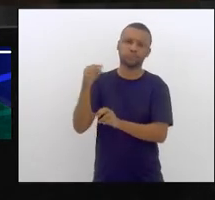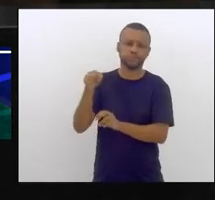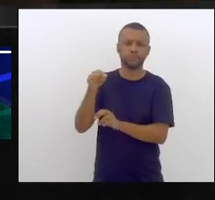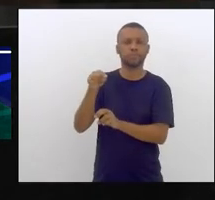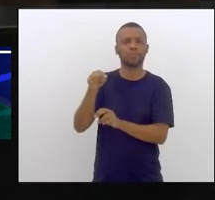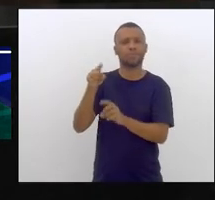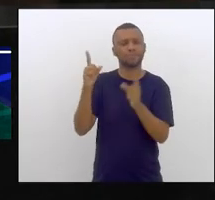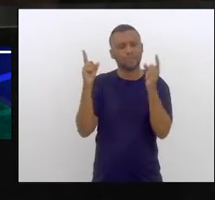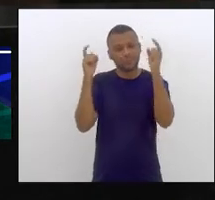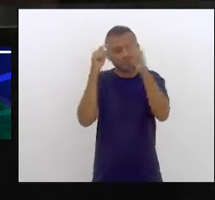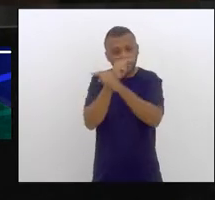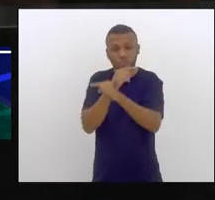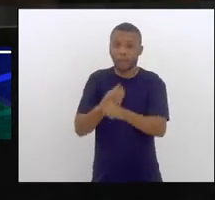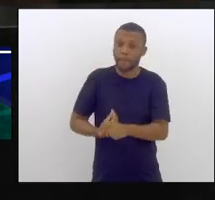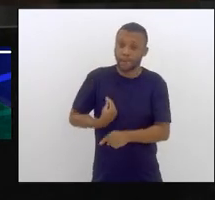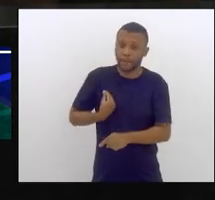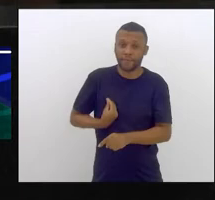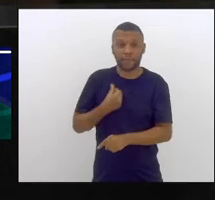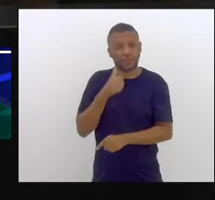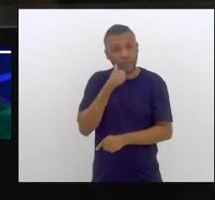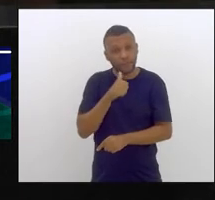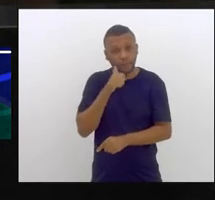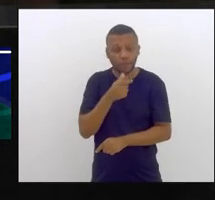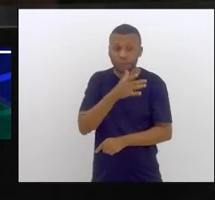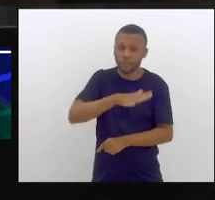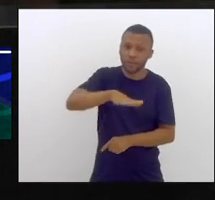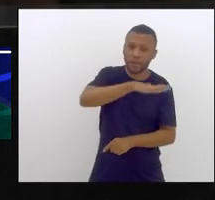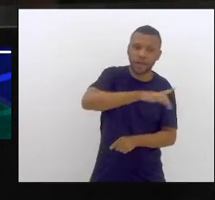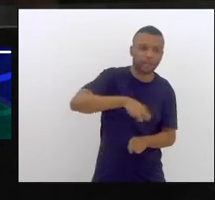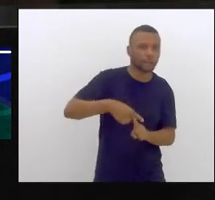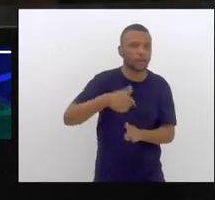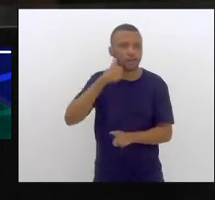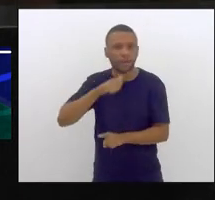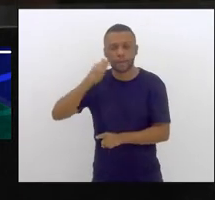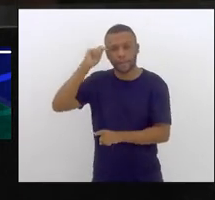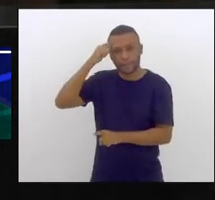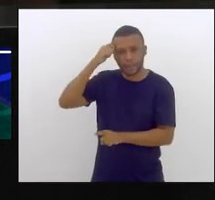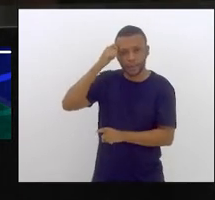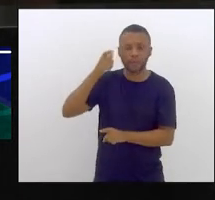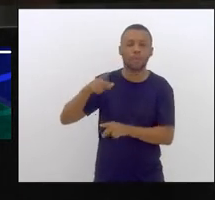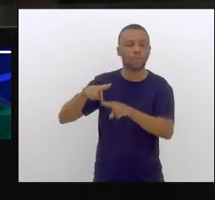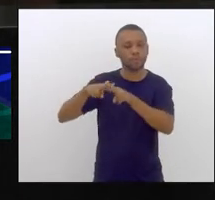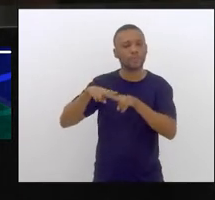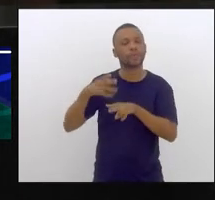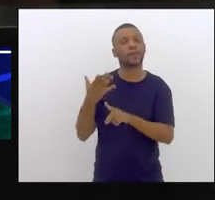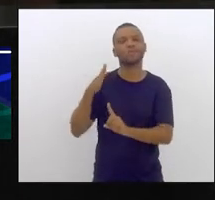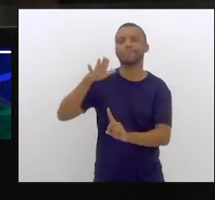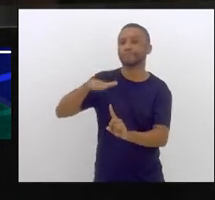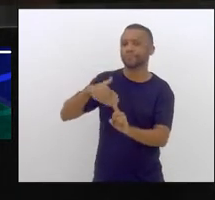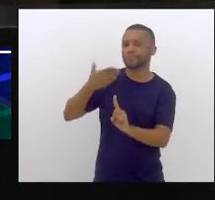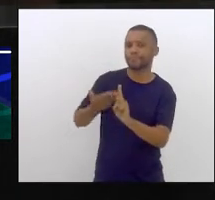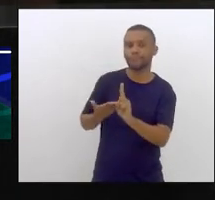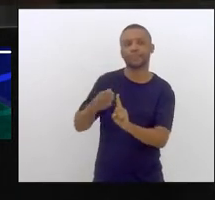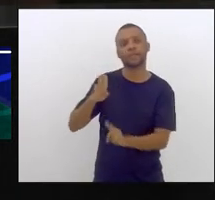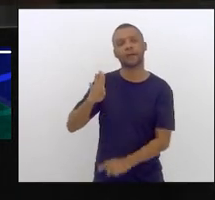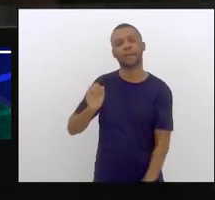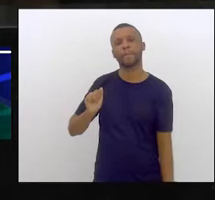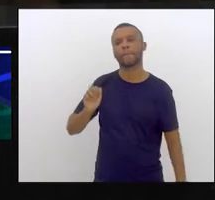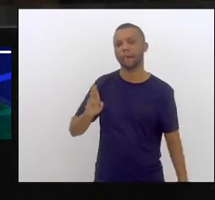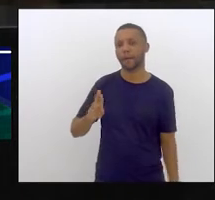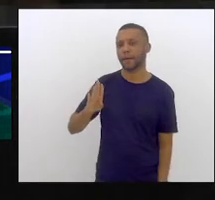mulheres, para a vida das mulheres pretas. Então, nesse sentido, senhor presidente, referenciar a senhora Bárbara